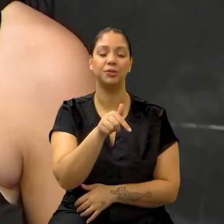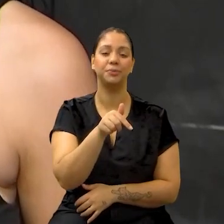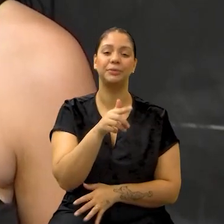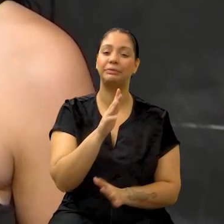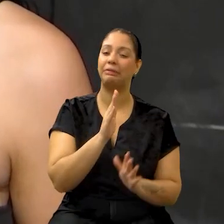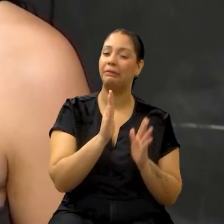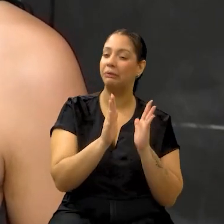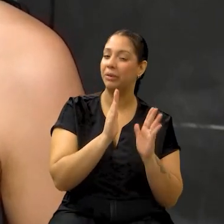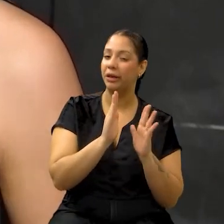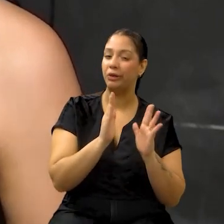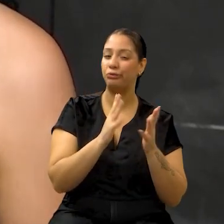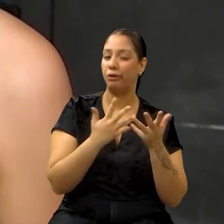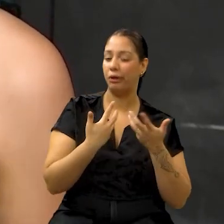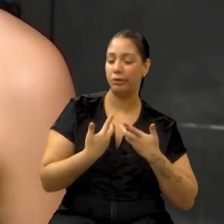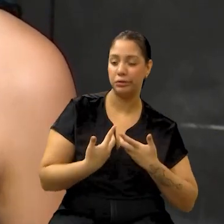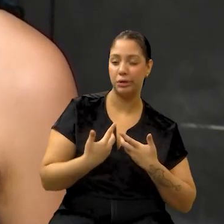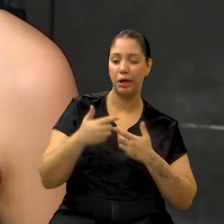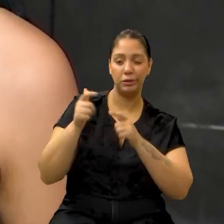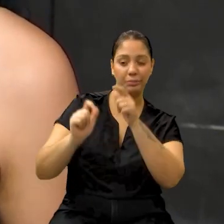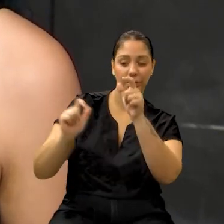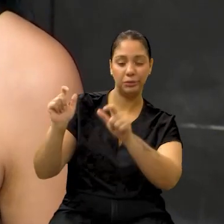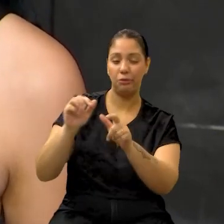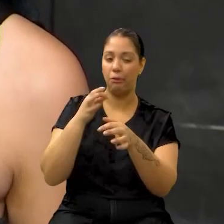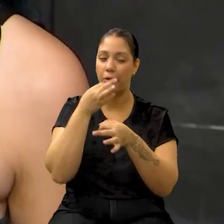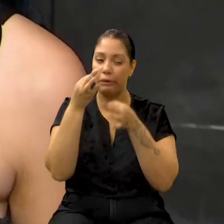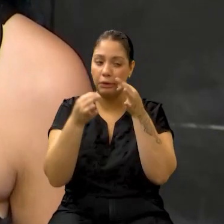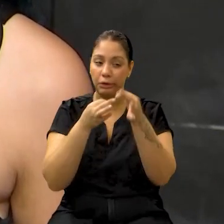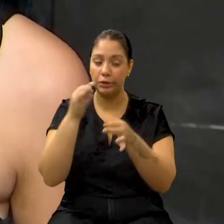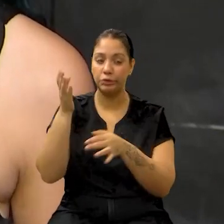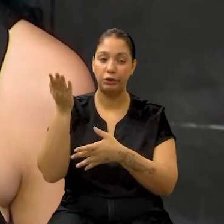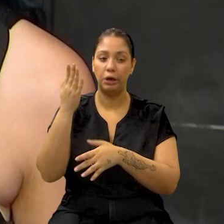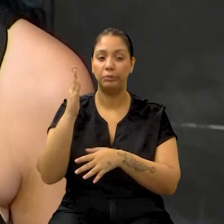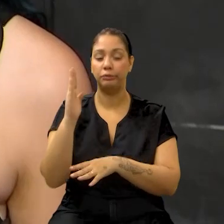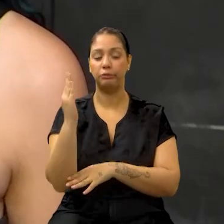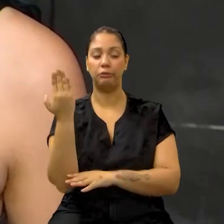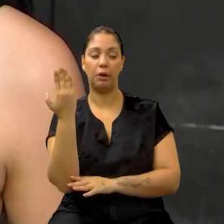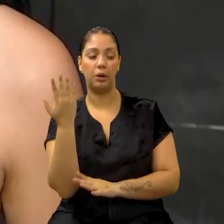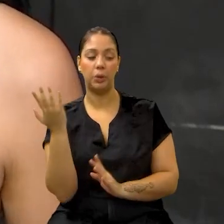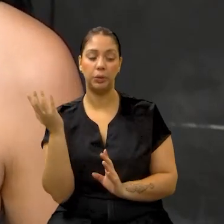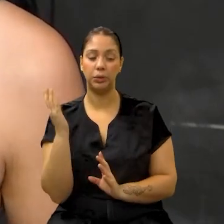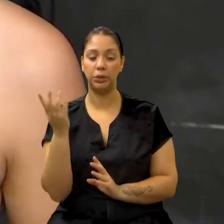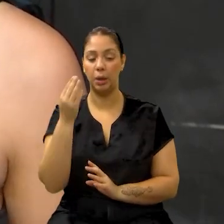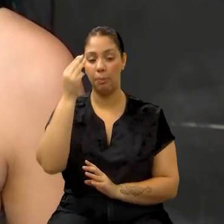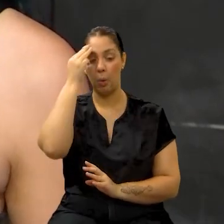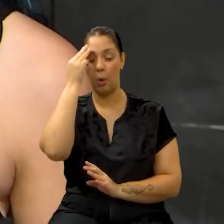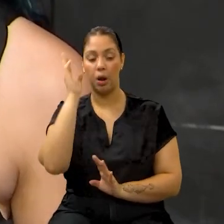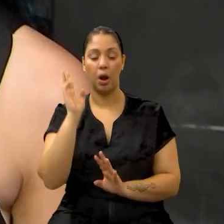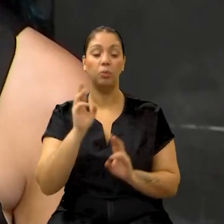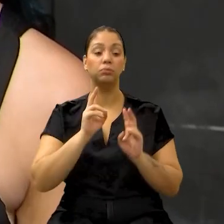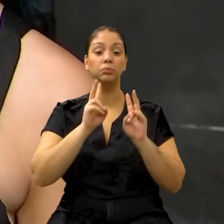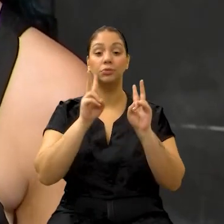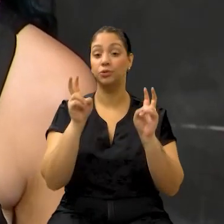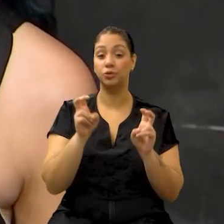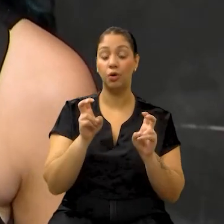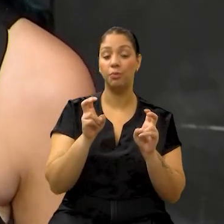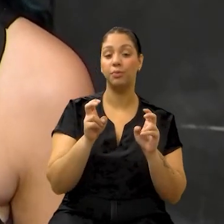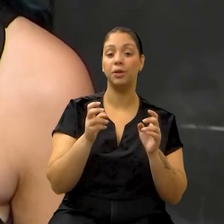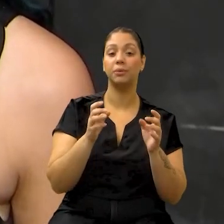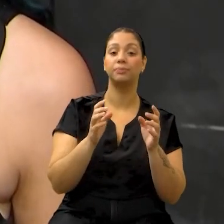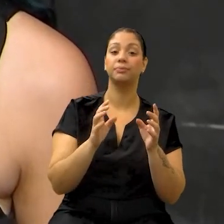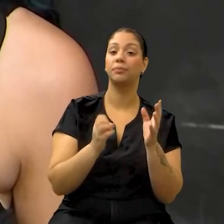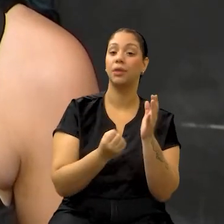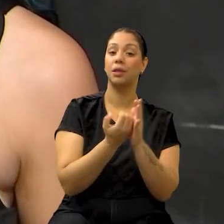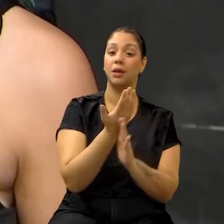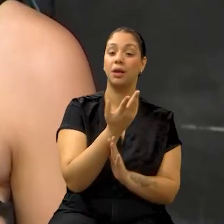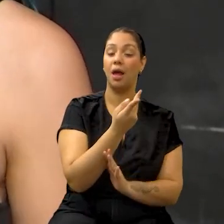1957. Ele estava um pouco cansado com a falsa moral que os críticos e a recepção vinham trazendo referente à obra